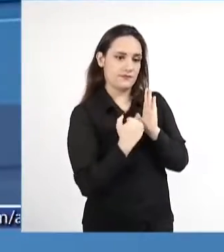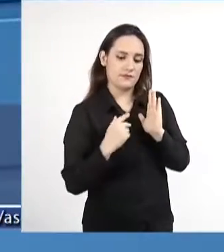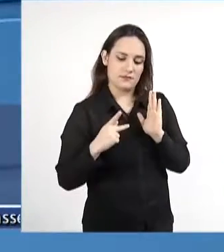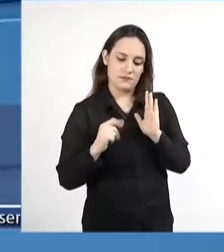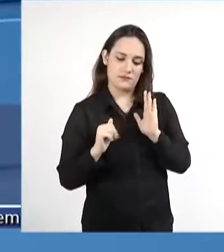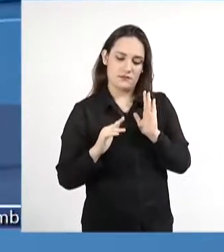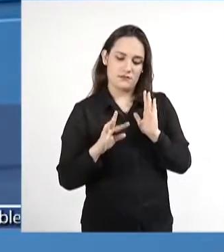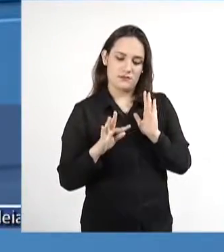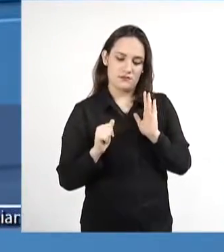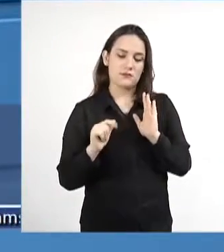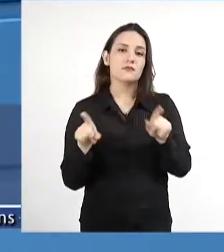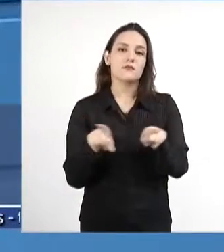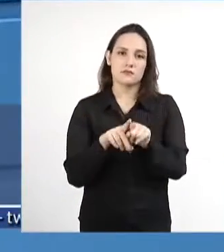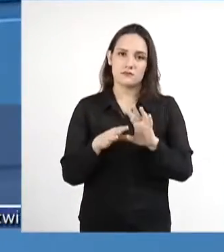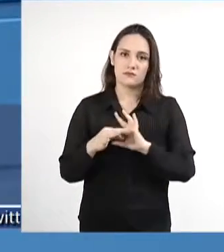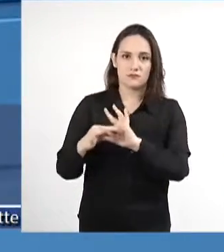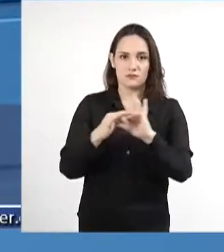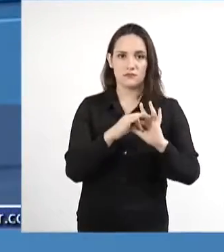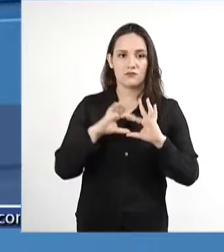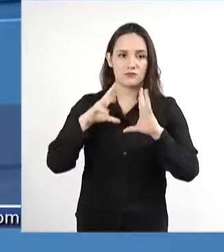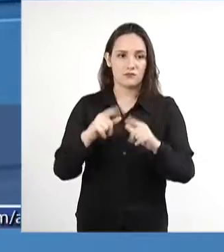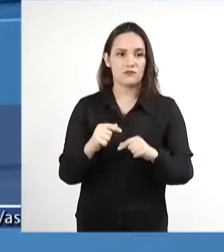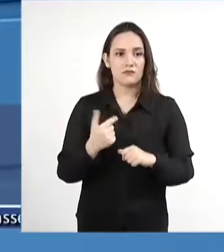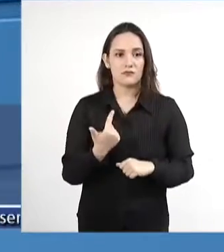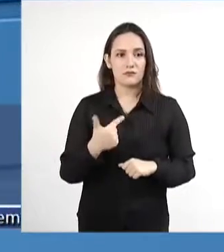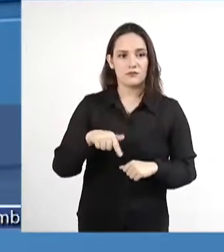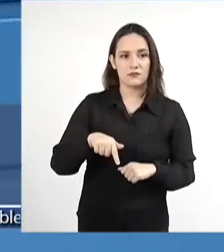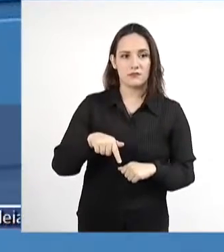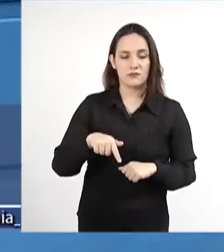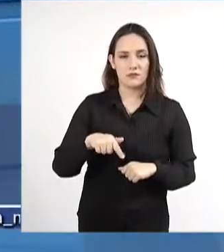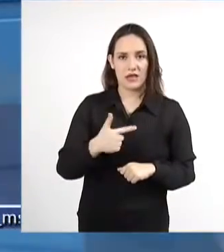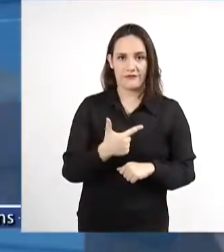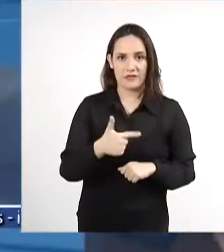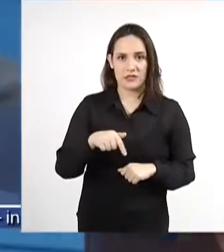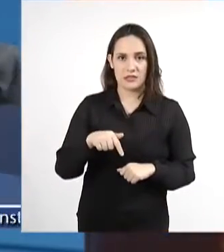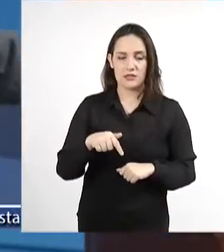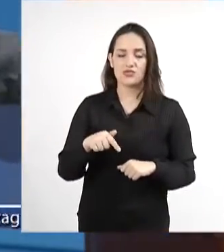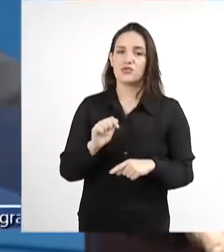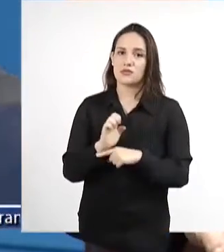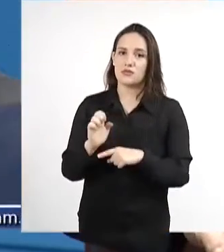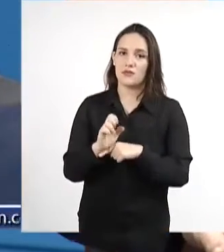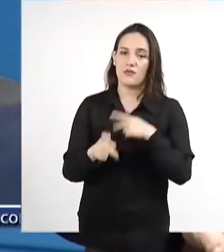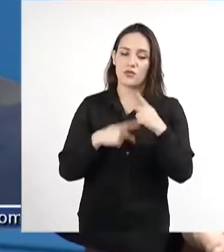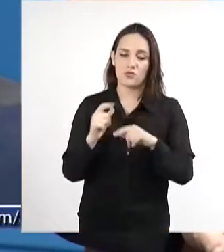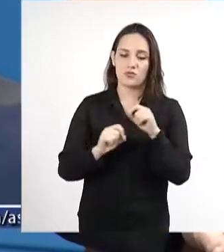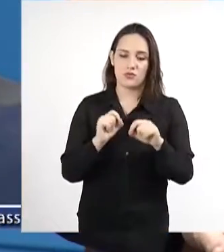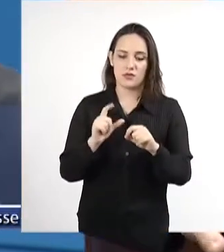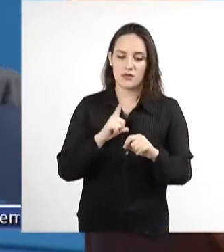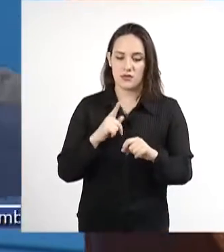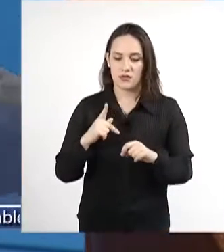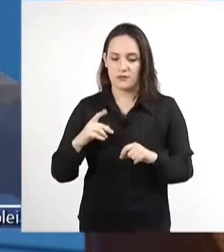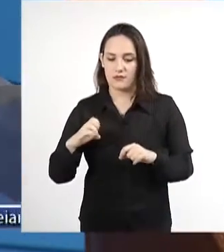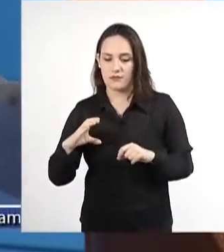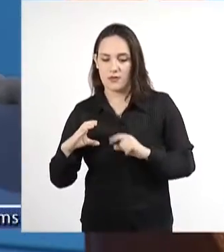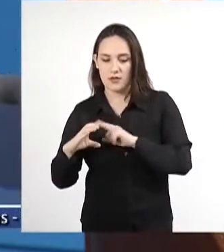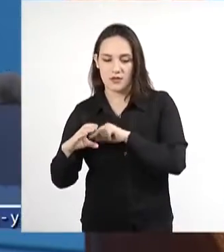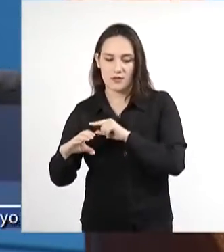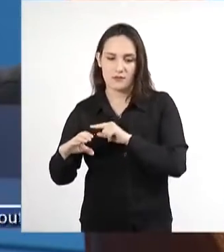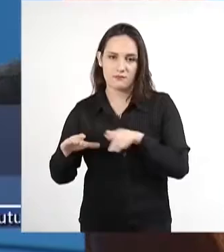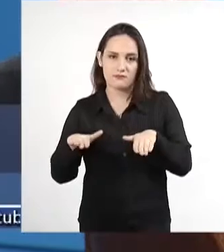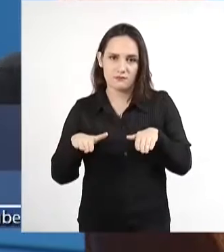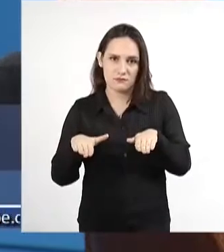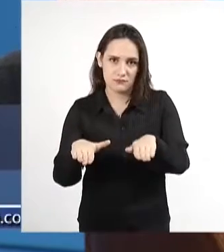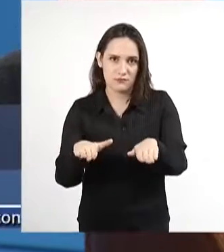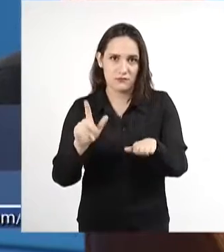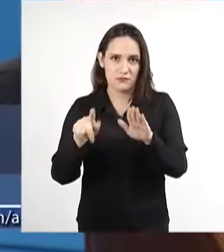uniu os 27 estados do Brasil, no sentido da gente garantir que a PEC paralela, que está sendo proposta